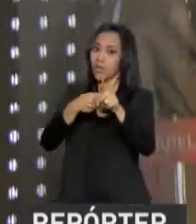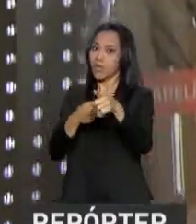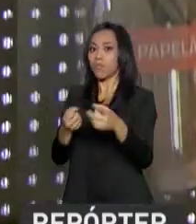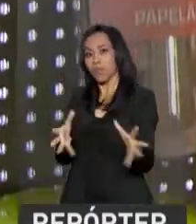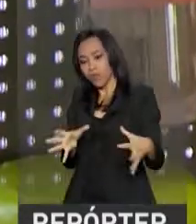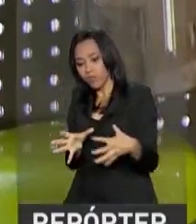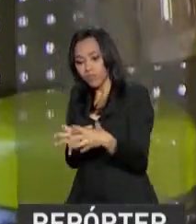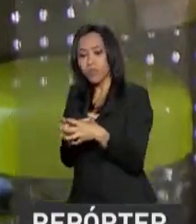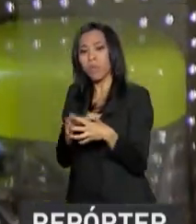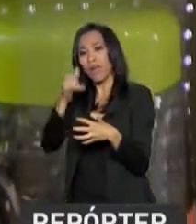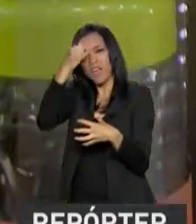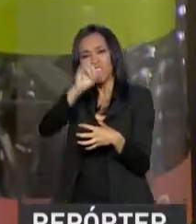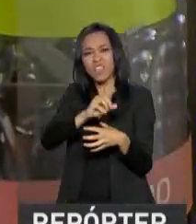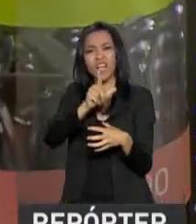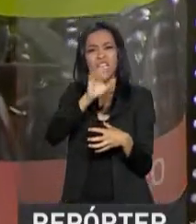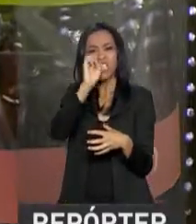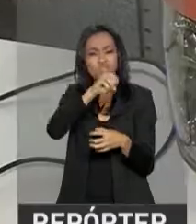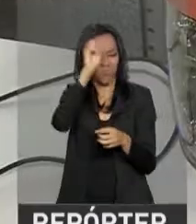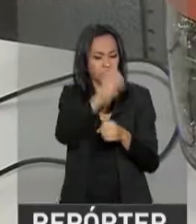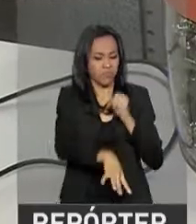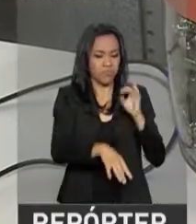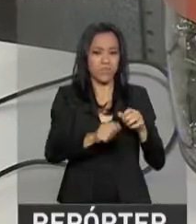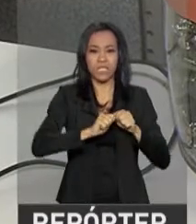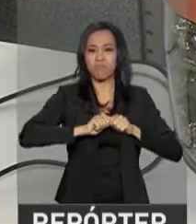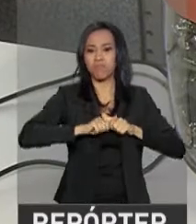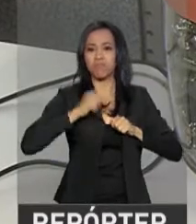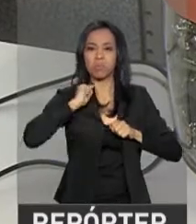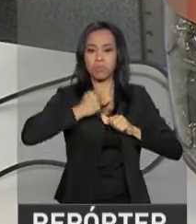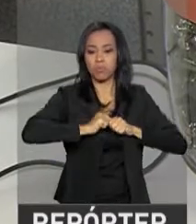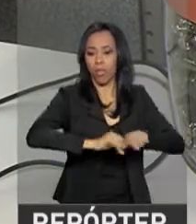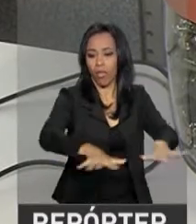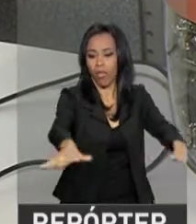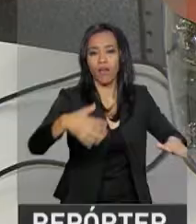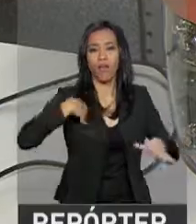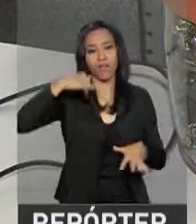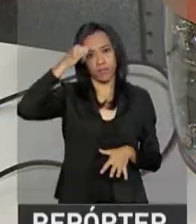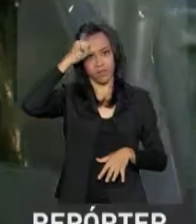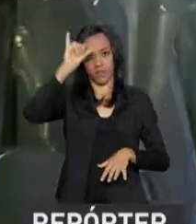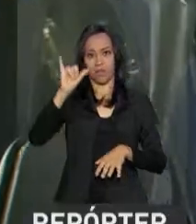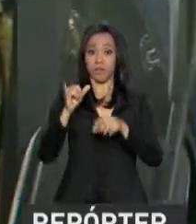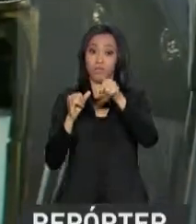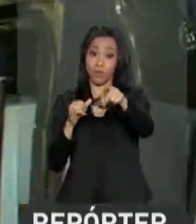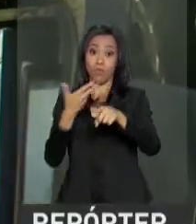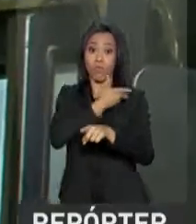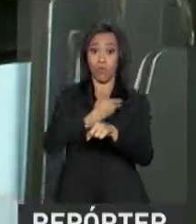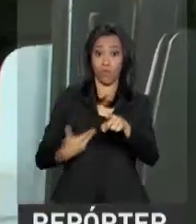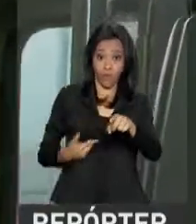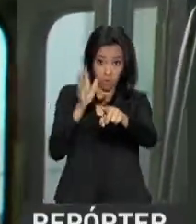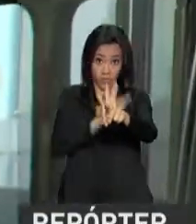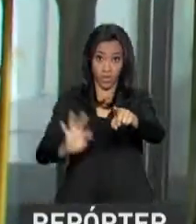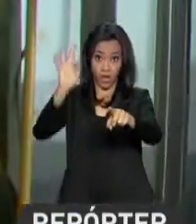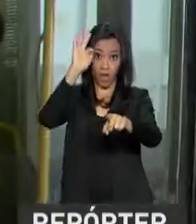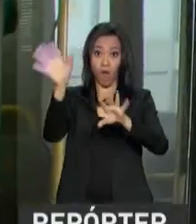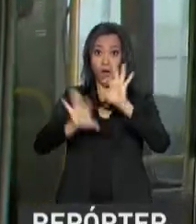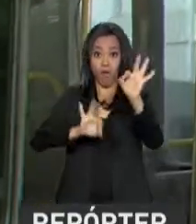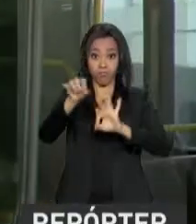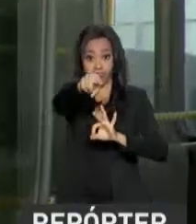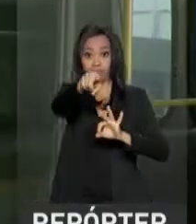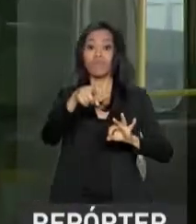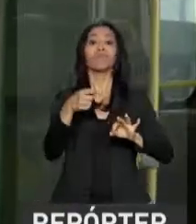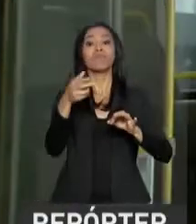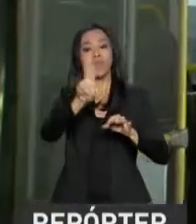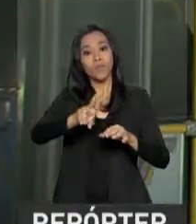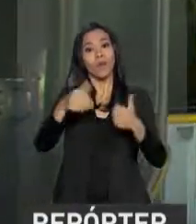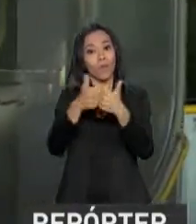ambiental e junto com o crc e valparaíso o governo federal lançou uma iniciativa para facilitar